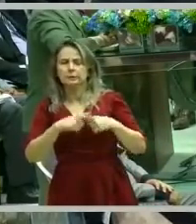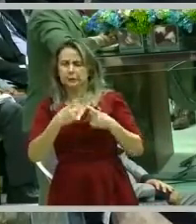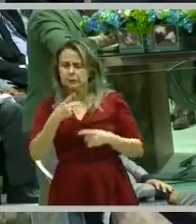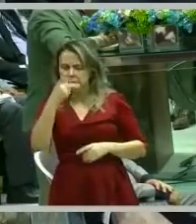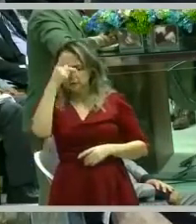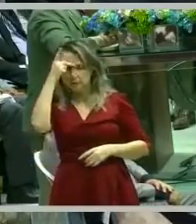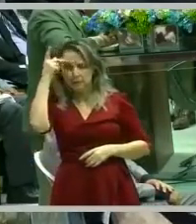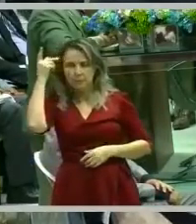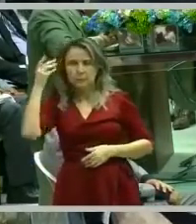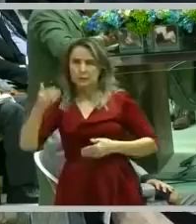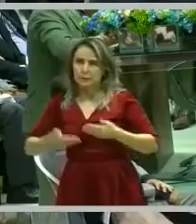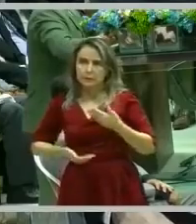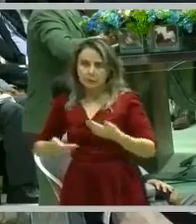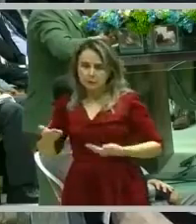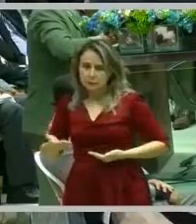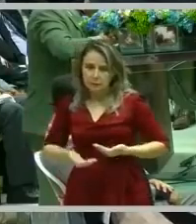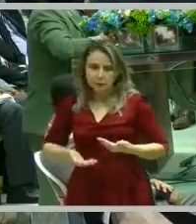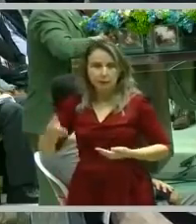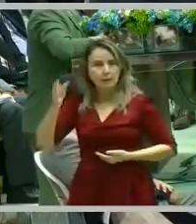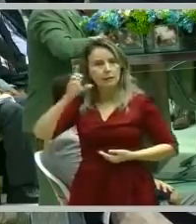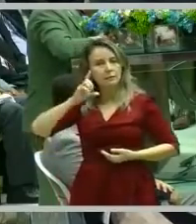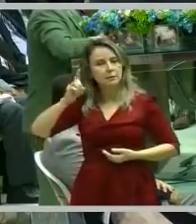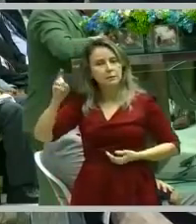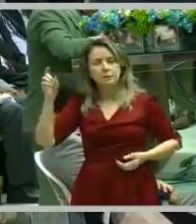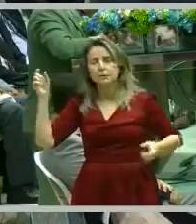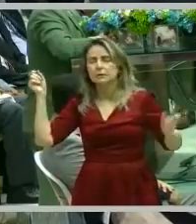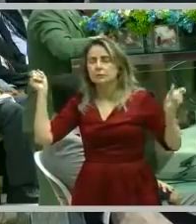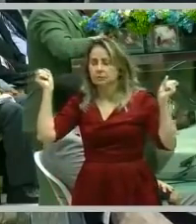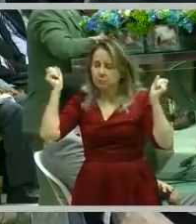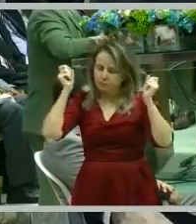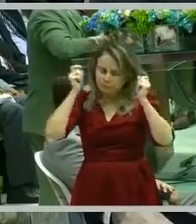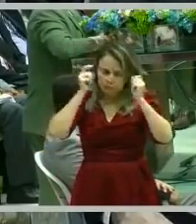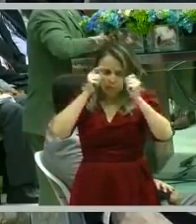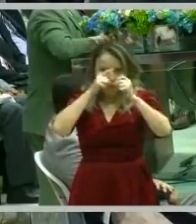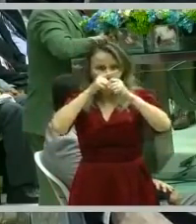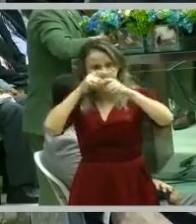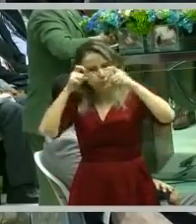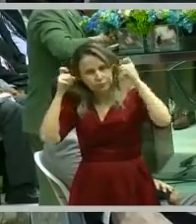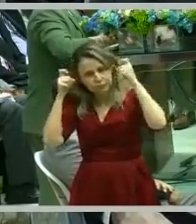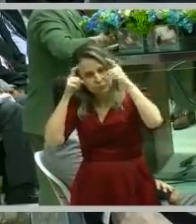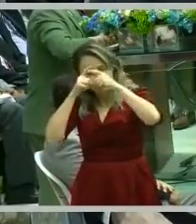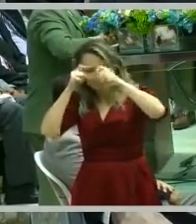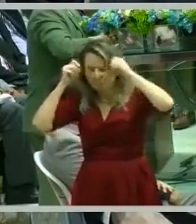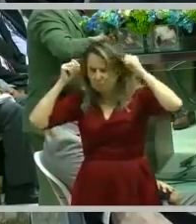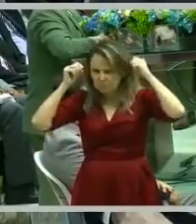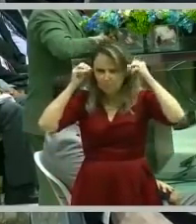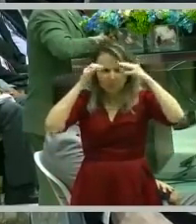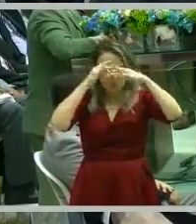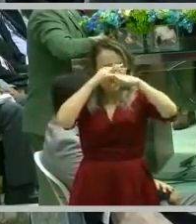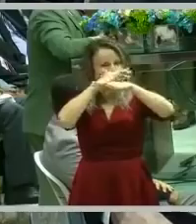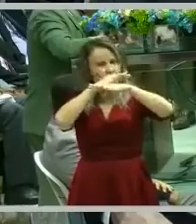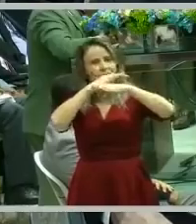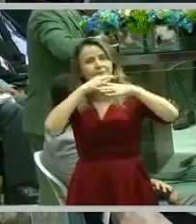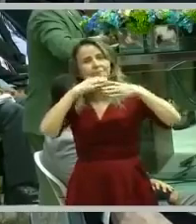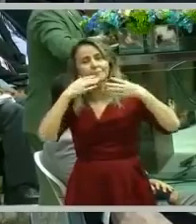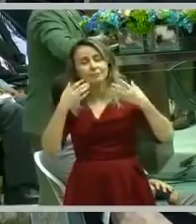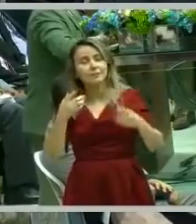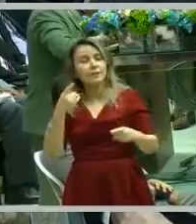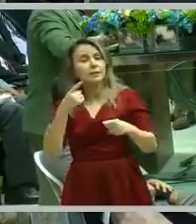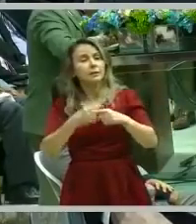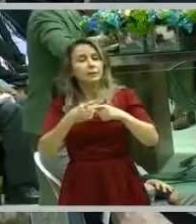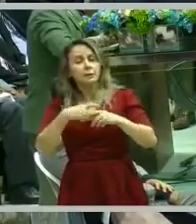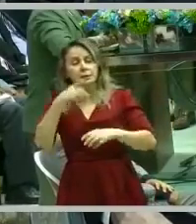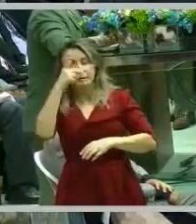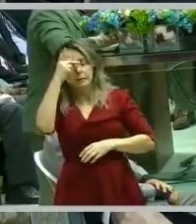pense numa peleja. É verdade. Por que é que aquela pessoa que vive uma vida